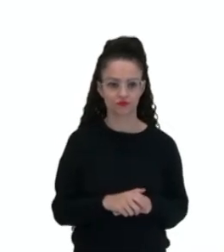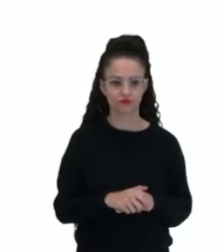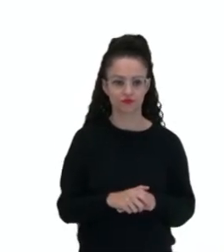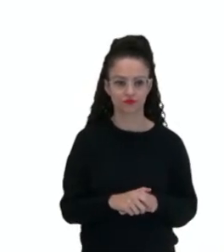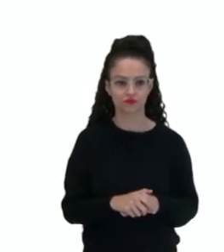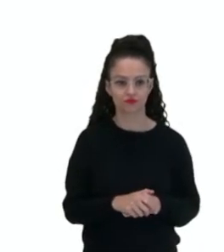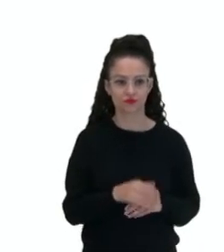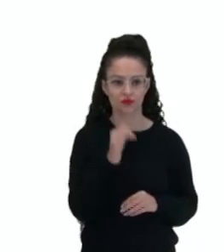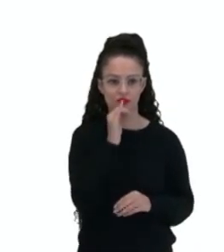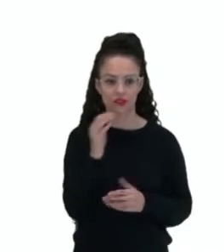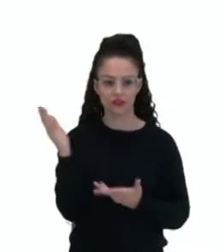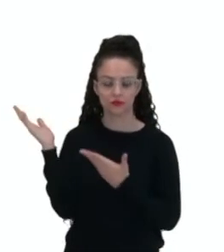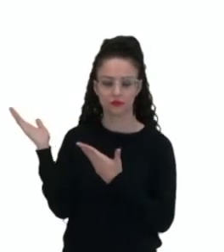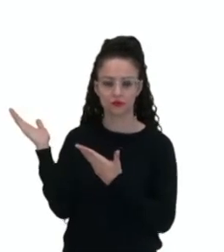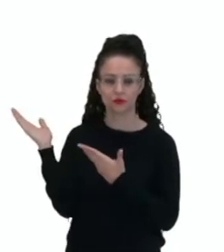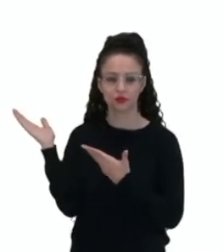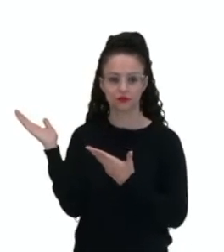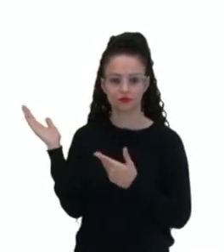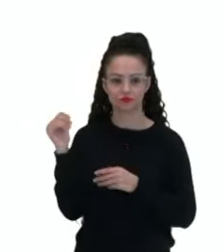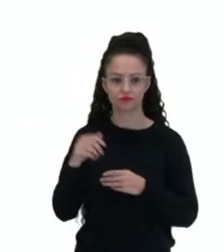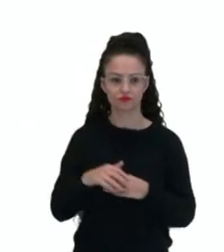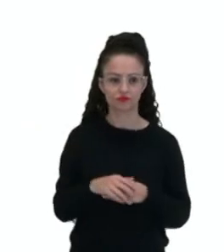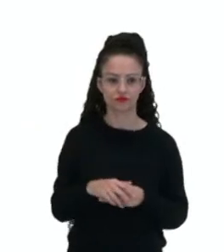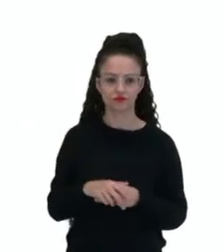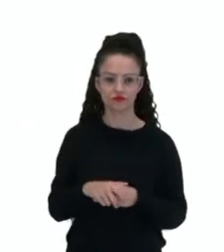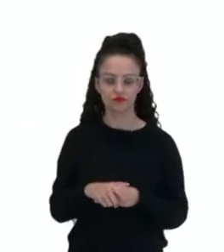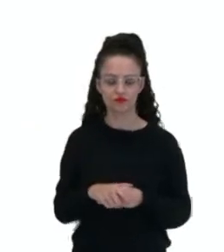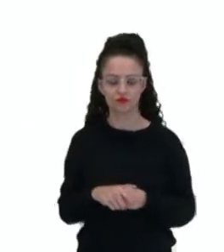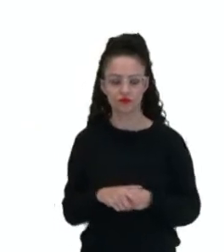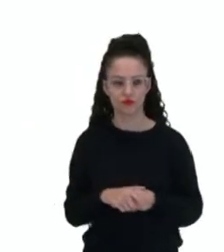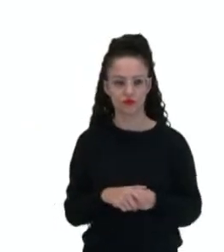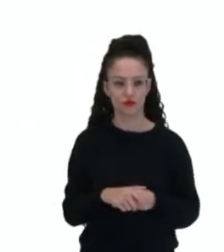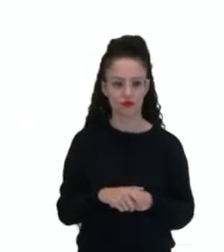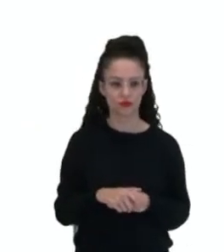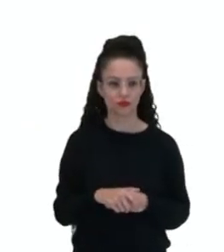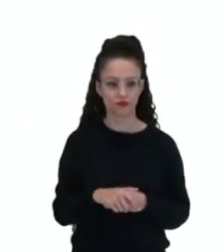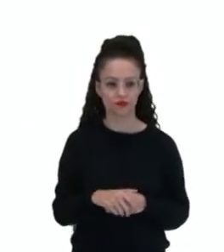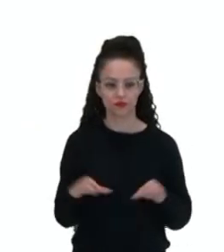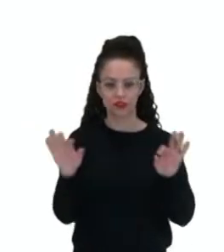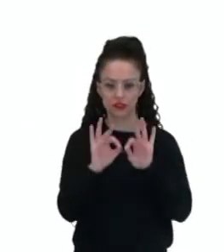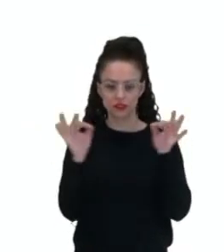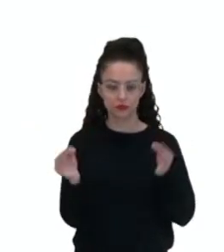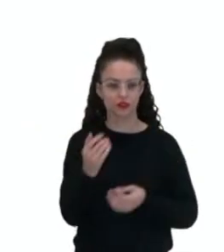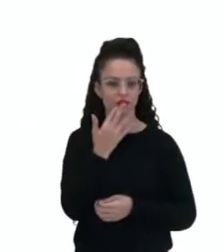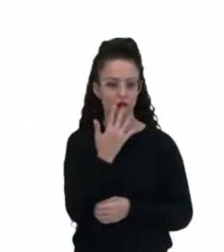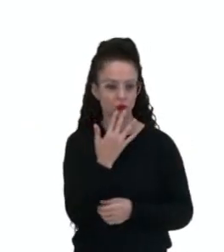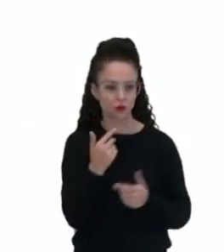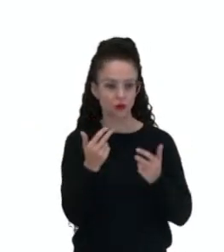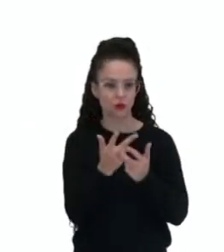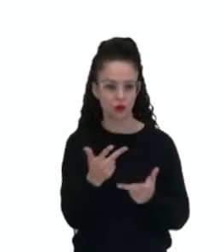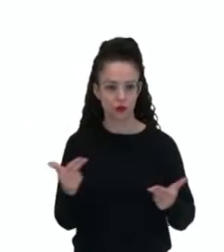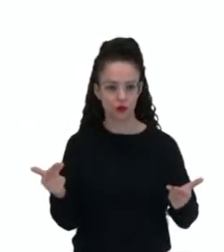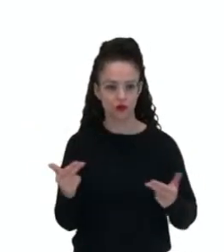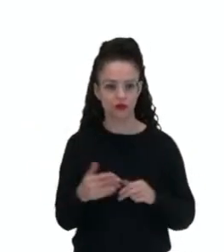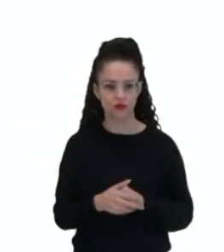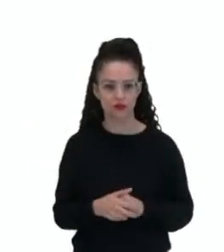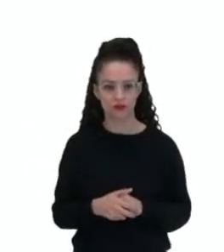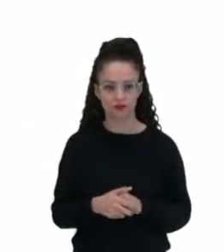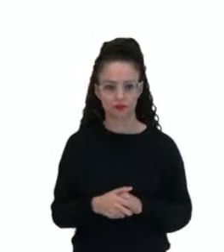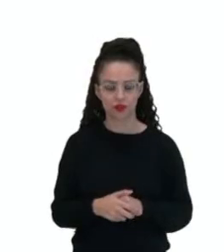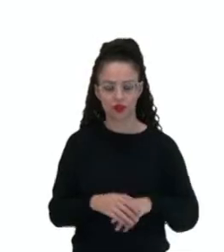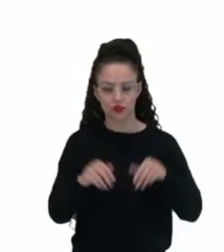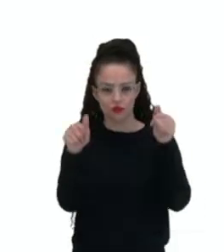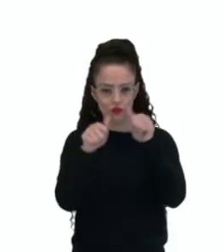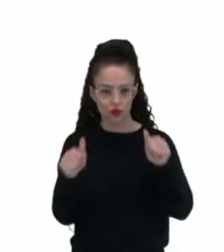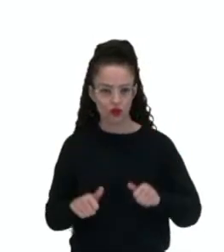brasileira. Então, olha só, né? Então, aqui a sua obra, né? Simplificação das cores, né? O